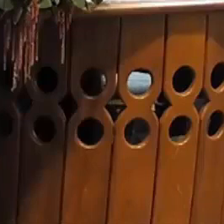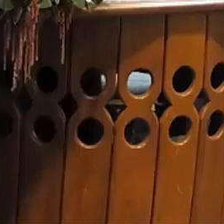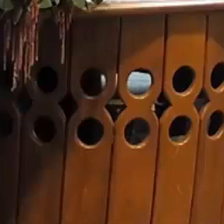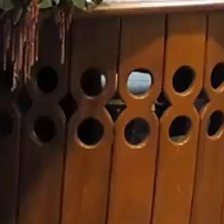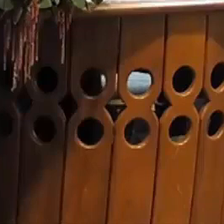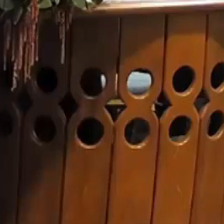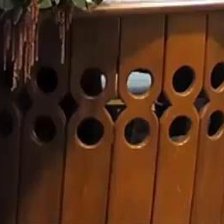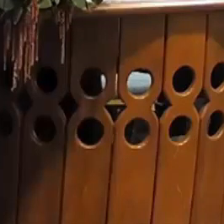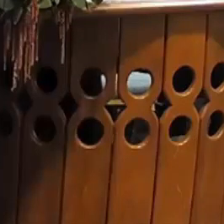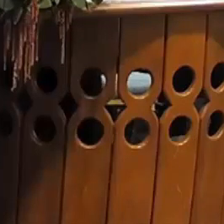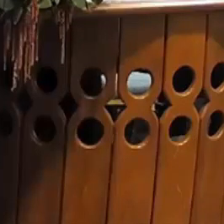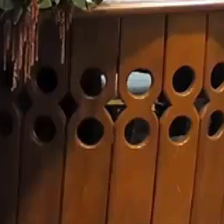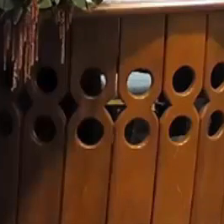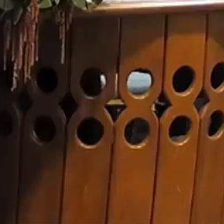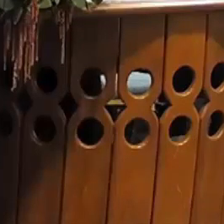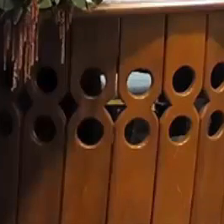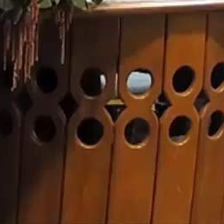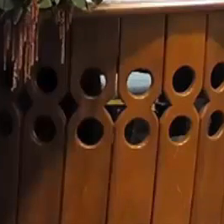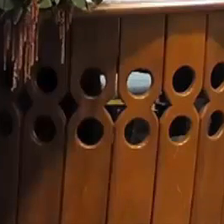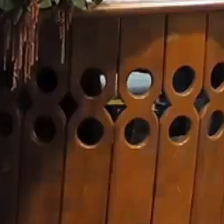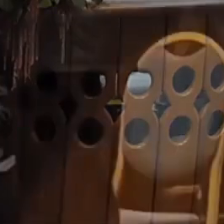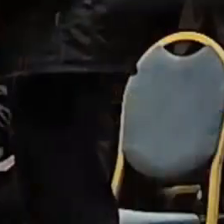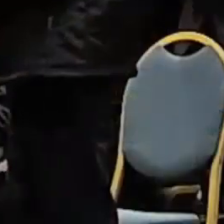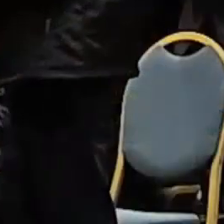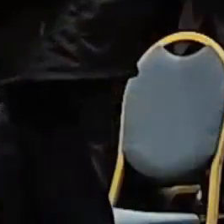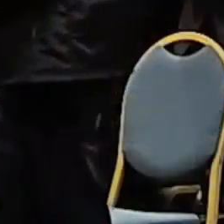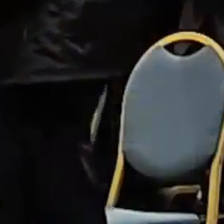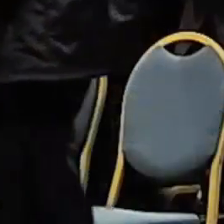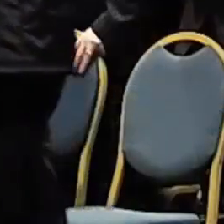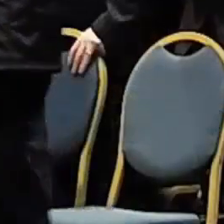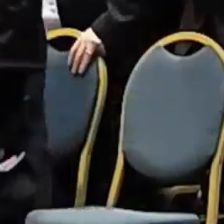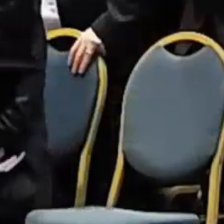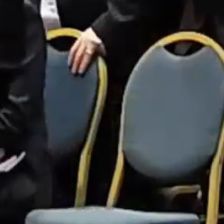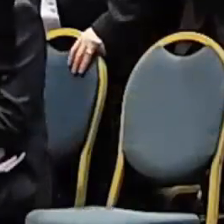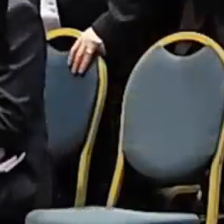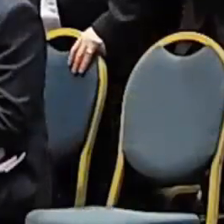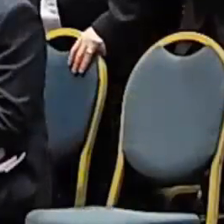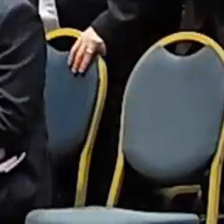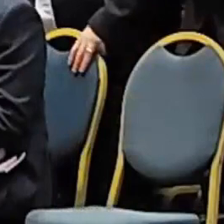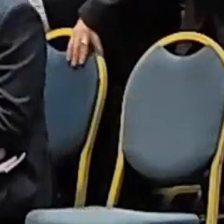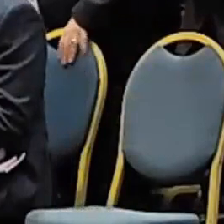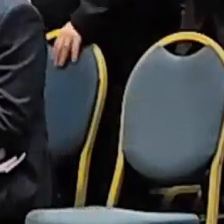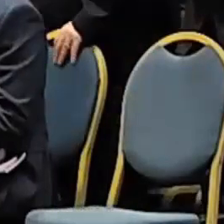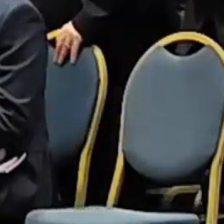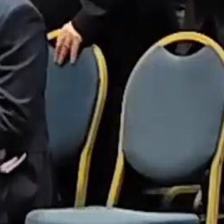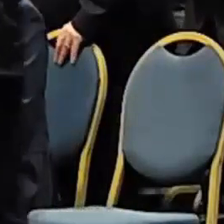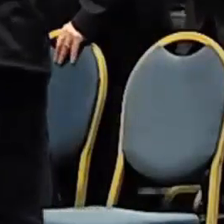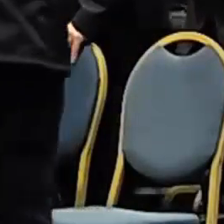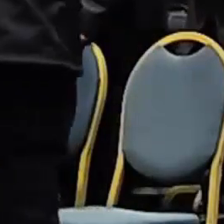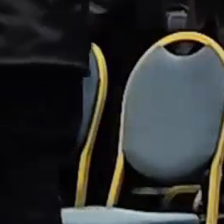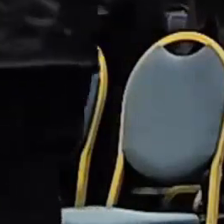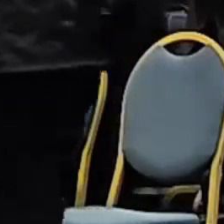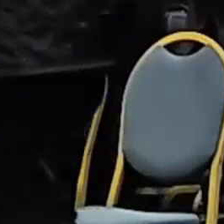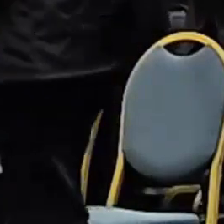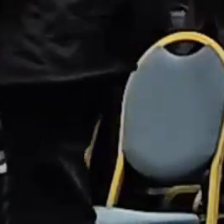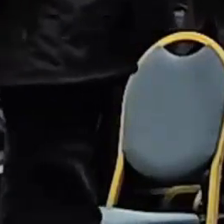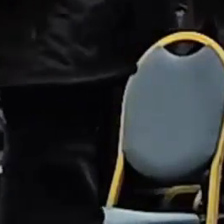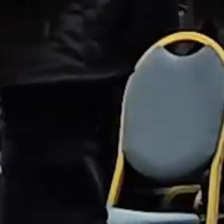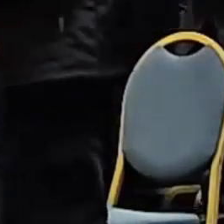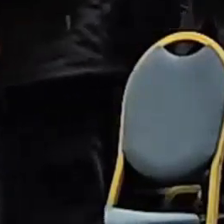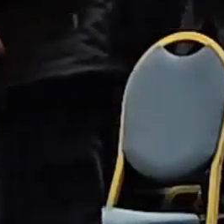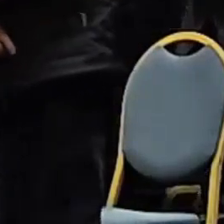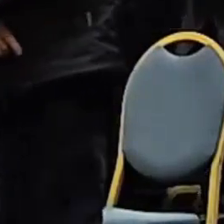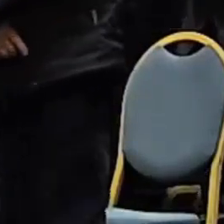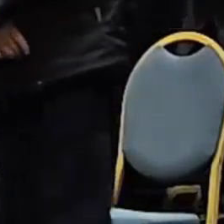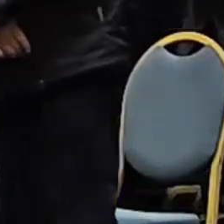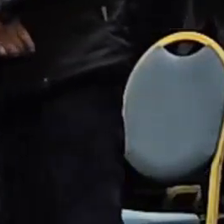e diáconos permaneçam e venham aqui à frente, ungidos também. Aqueles que não receberam oração.